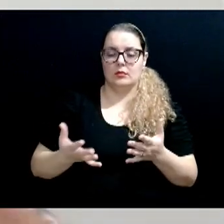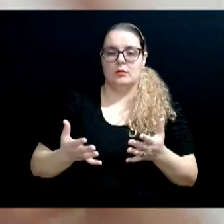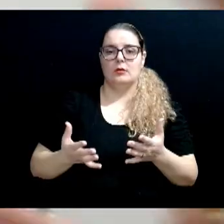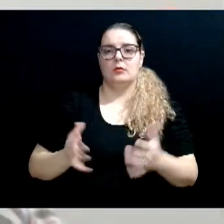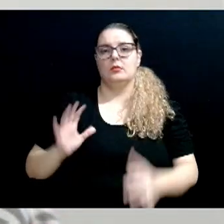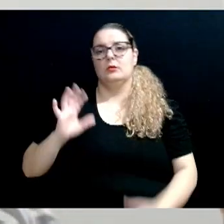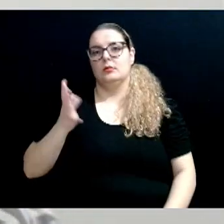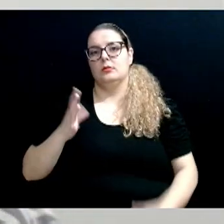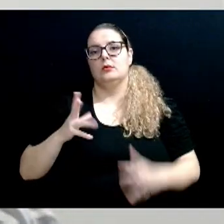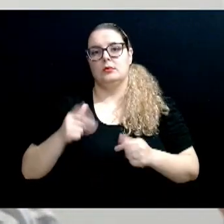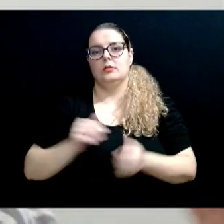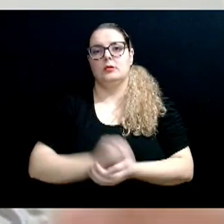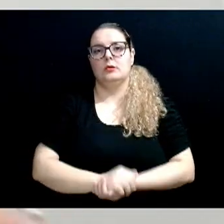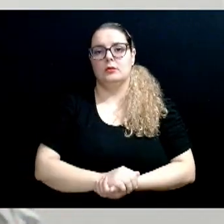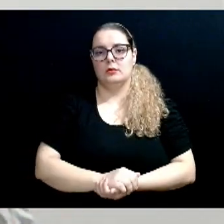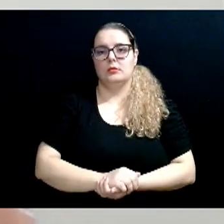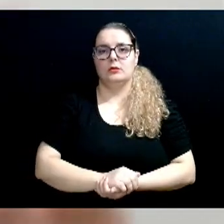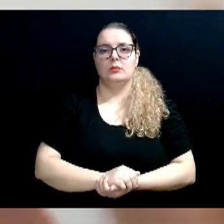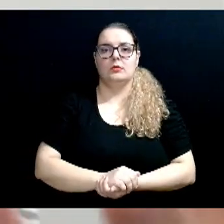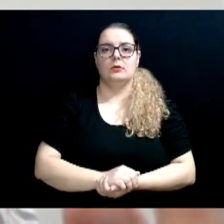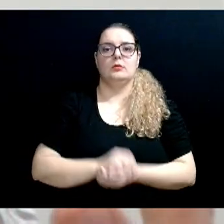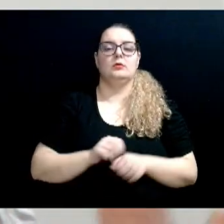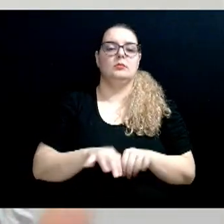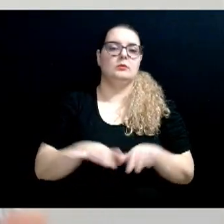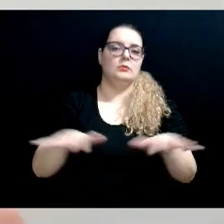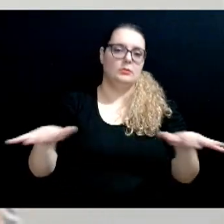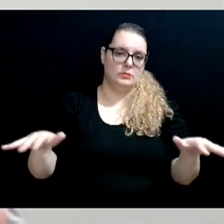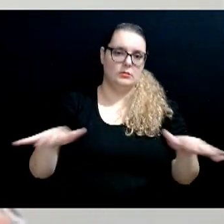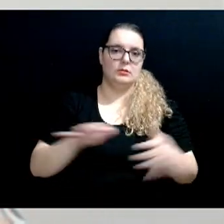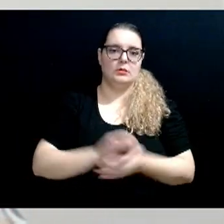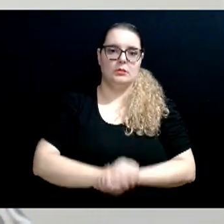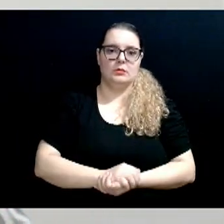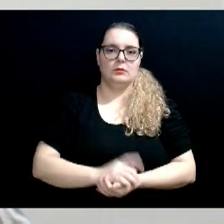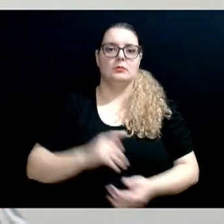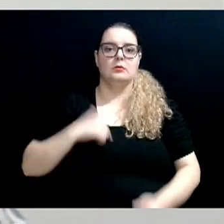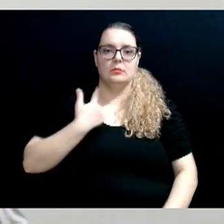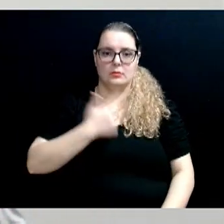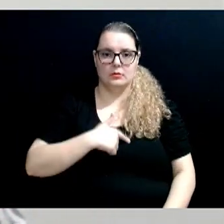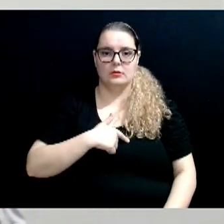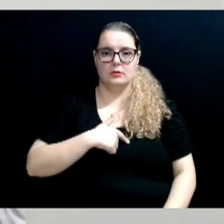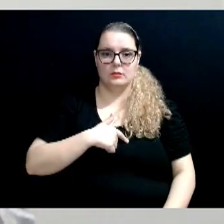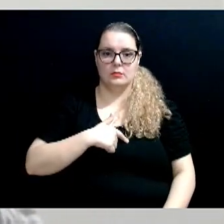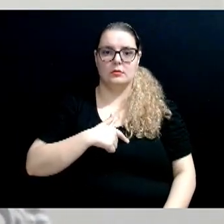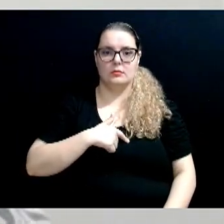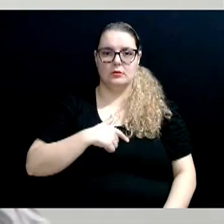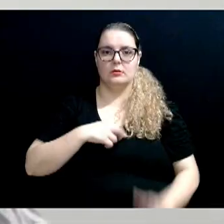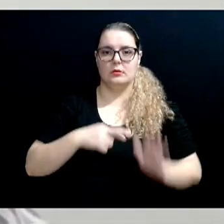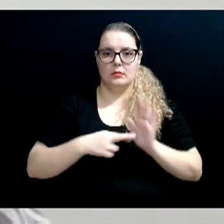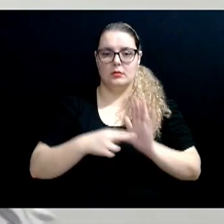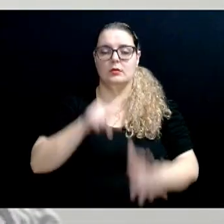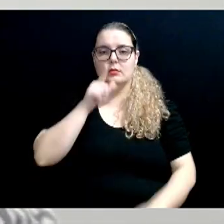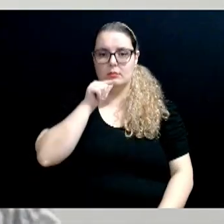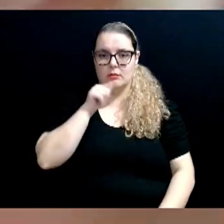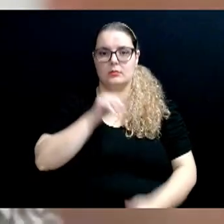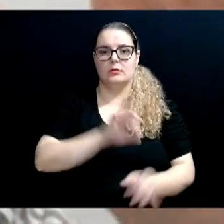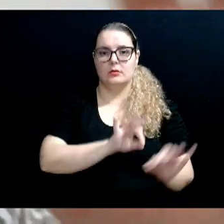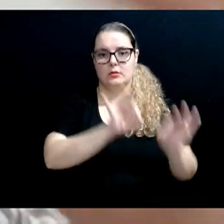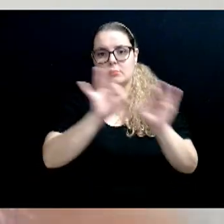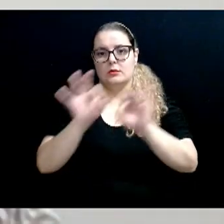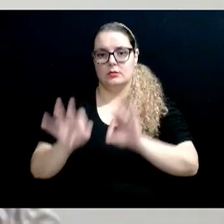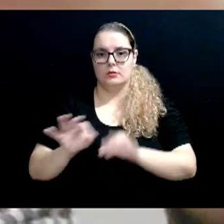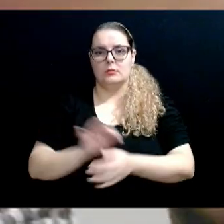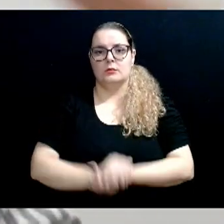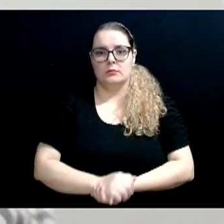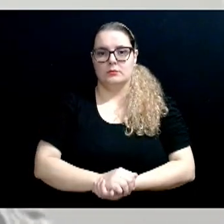né, de todas as distribuições de doenças que existem, mas para nós, o que mais interfere é a água. E a gente acompanha isso e, assim,